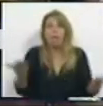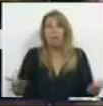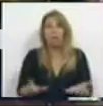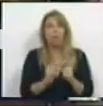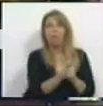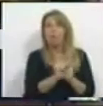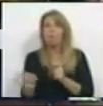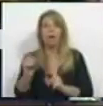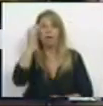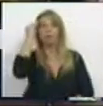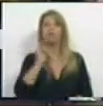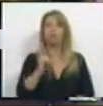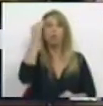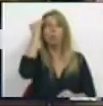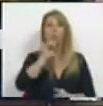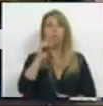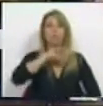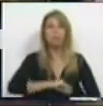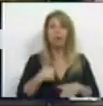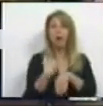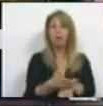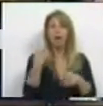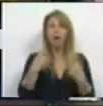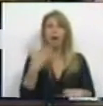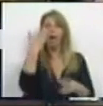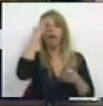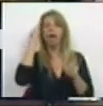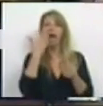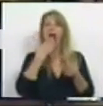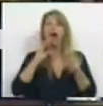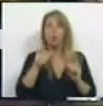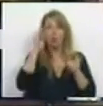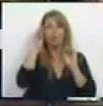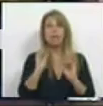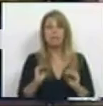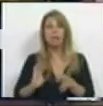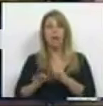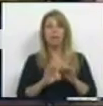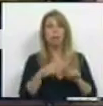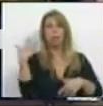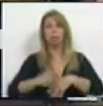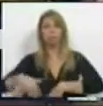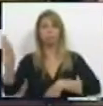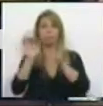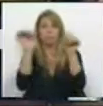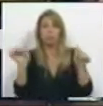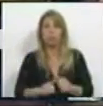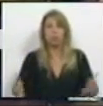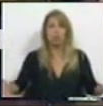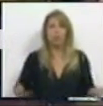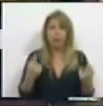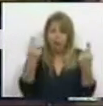professores, os professores estão com salários em atraso, há alunos de ensino articulado que estão a sair do sistema, alunos que estavam a estudar no